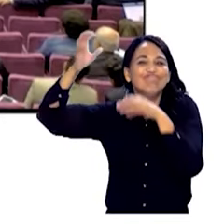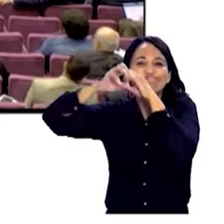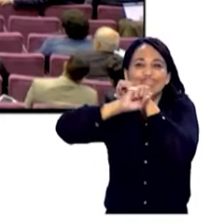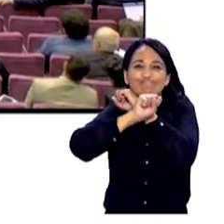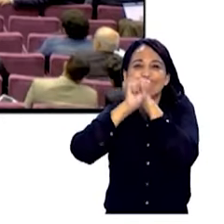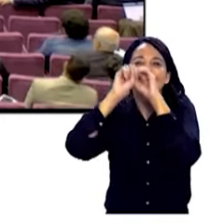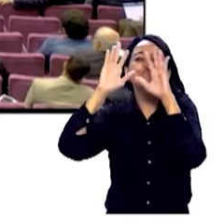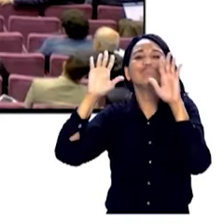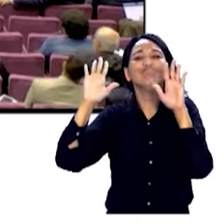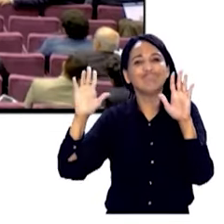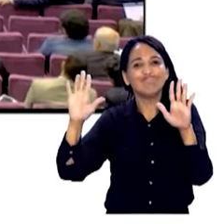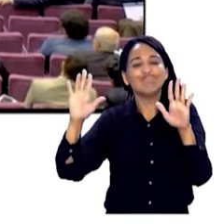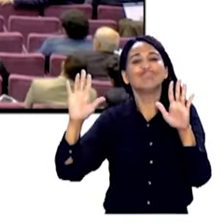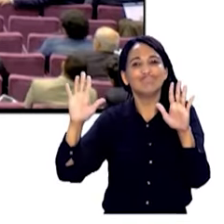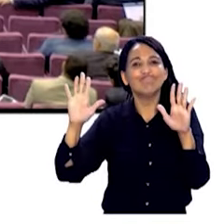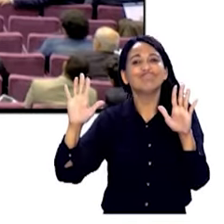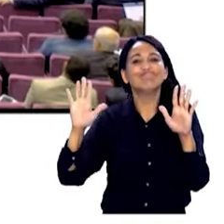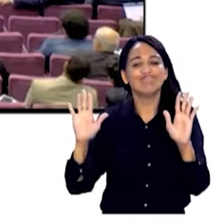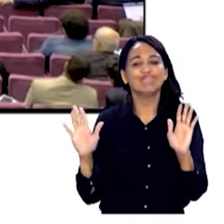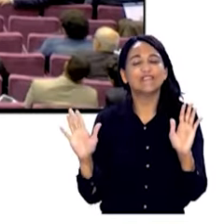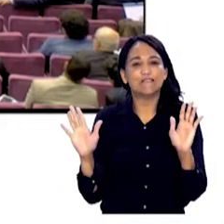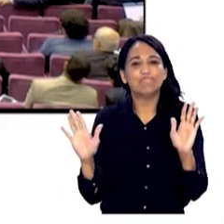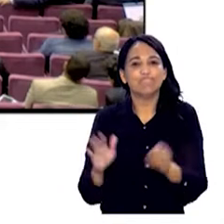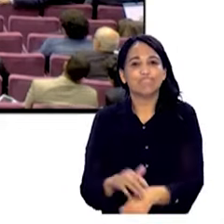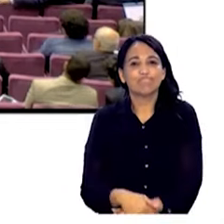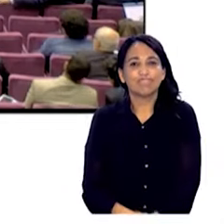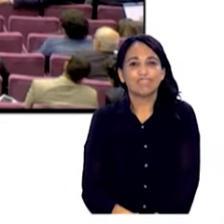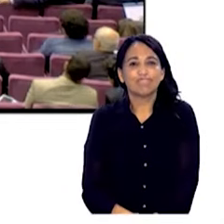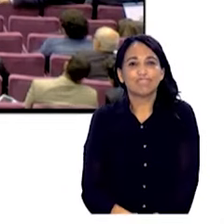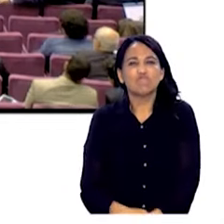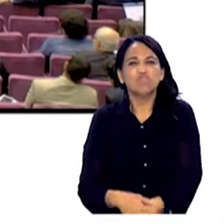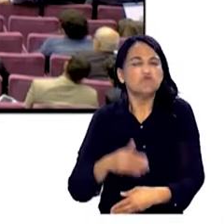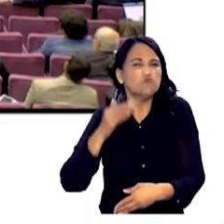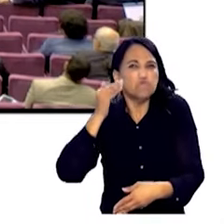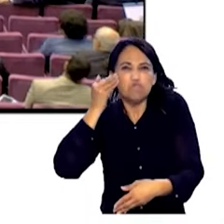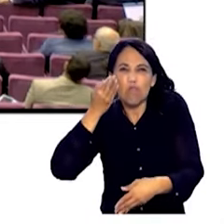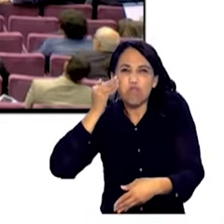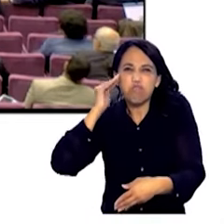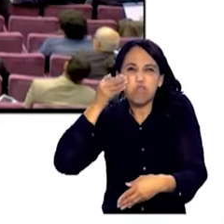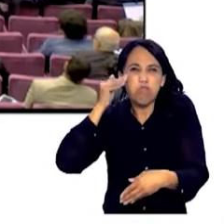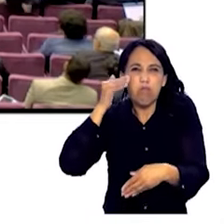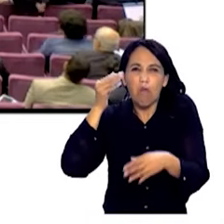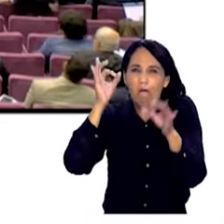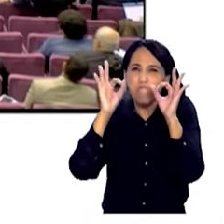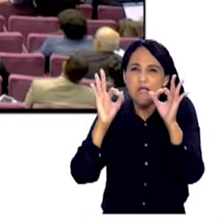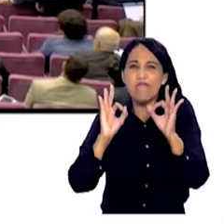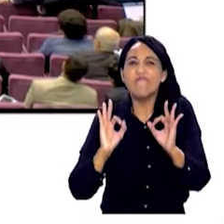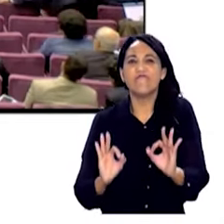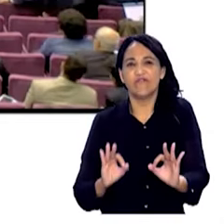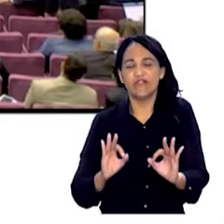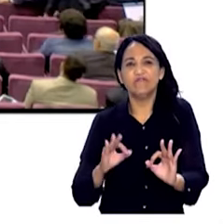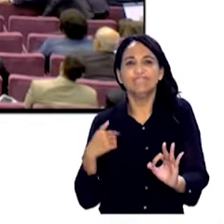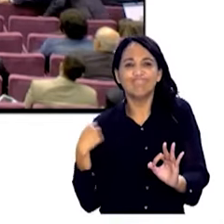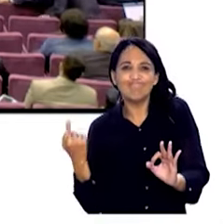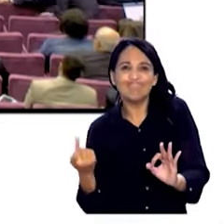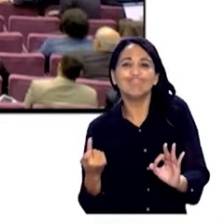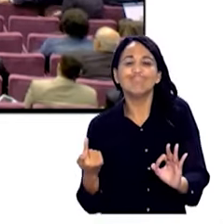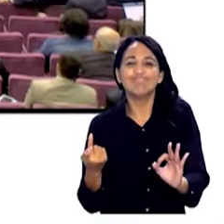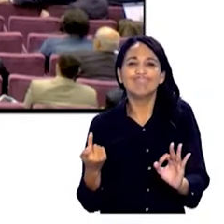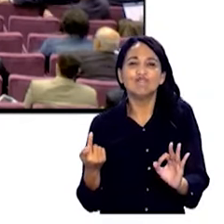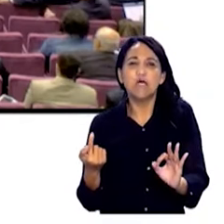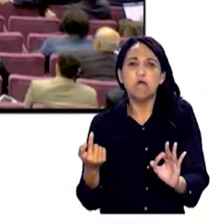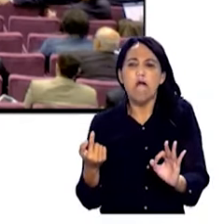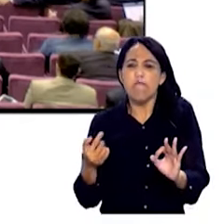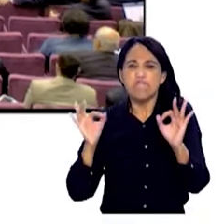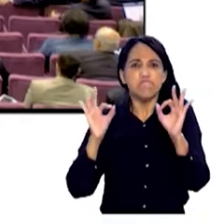um português muito compreensível para nós né E muito rica a exposição né